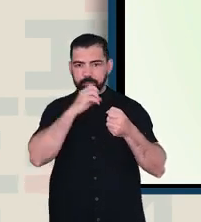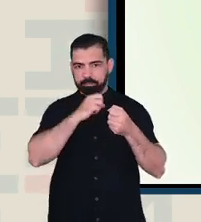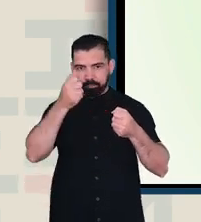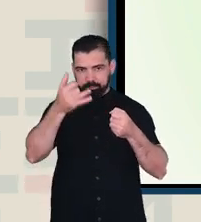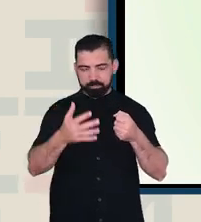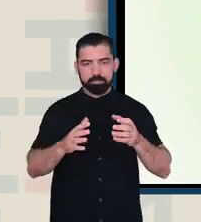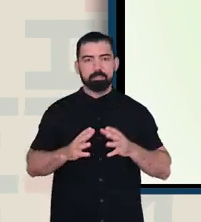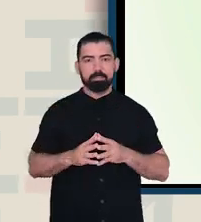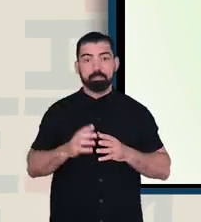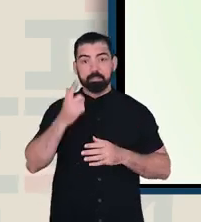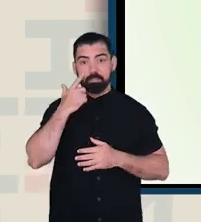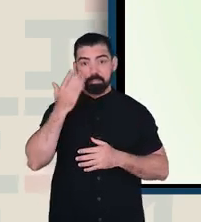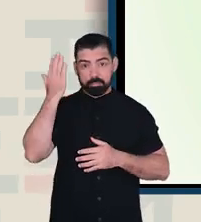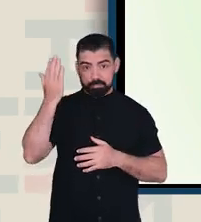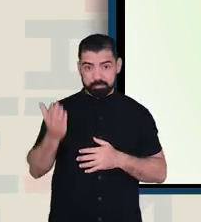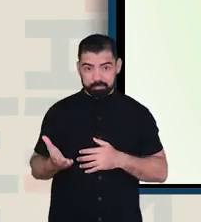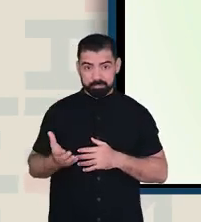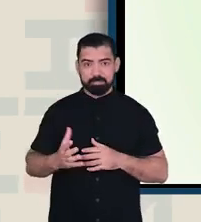rapidamente,